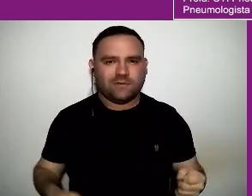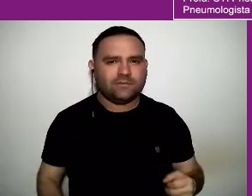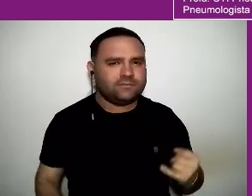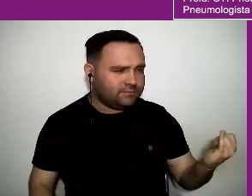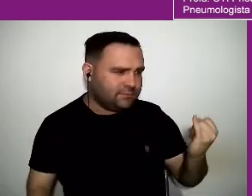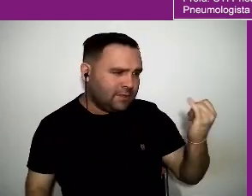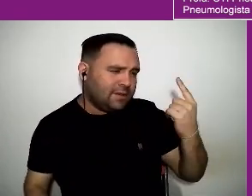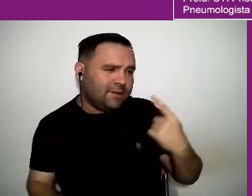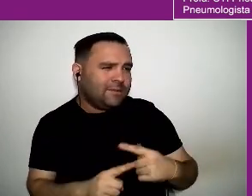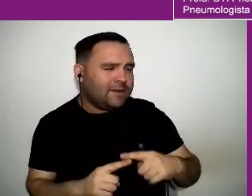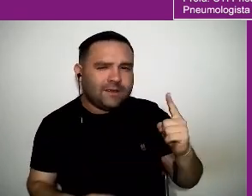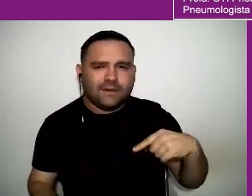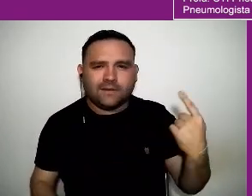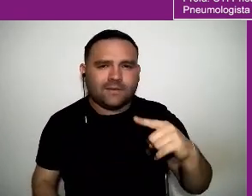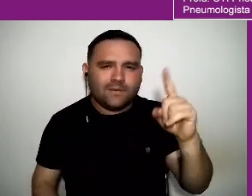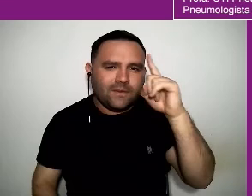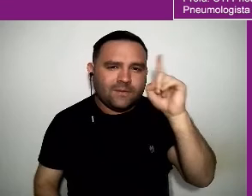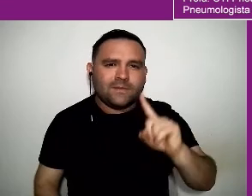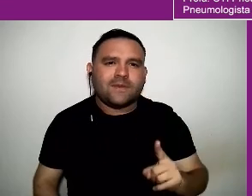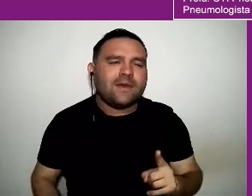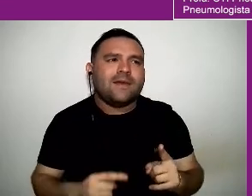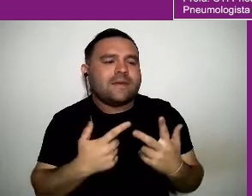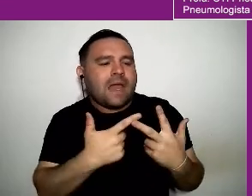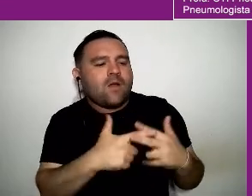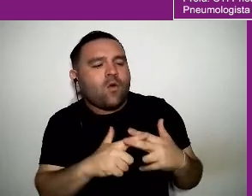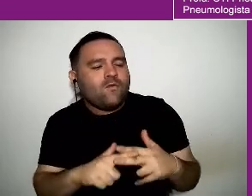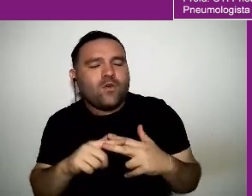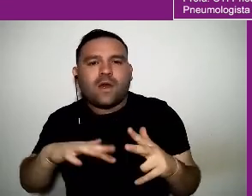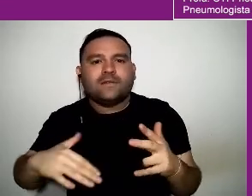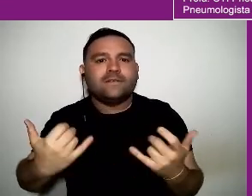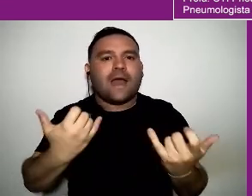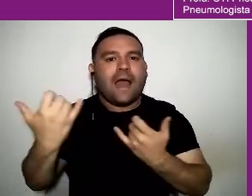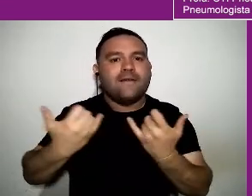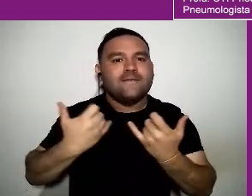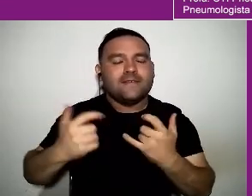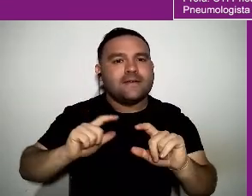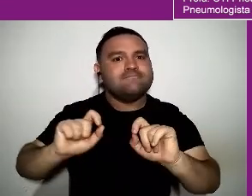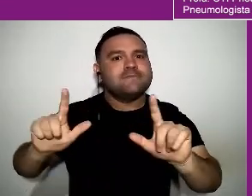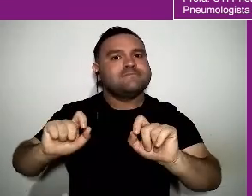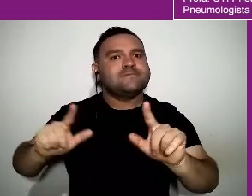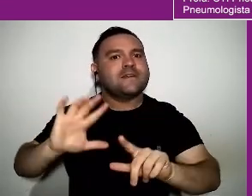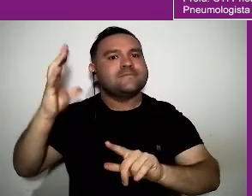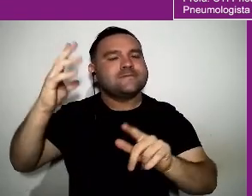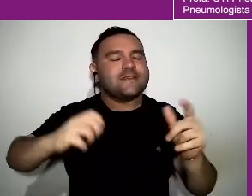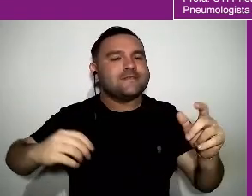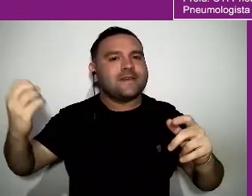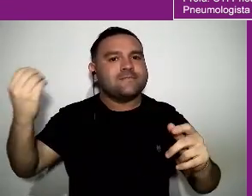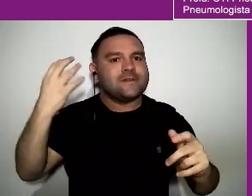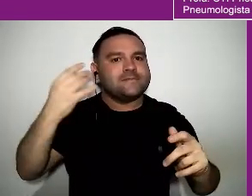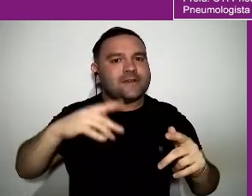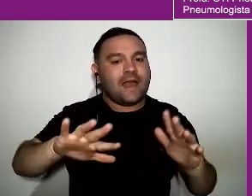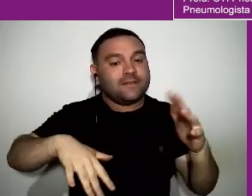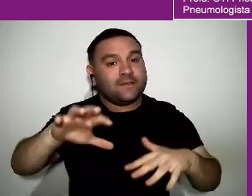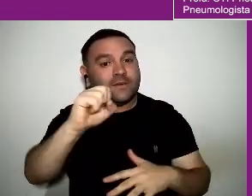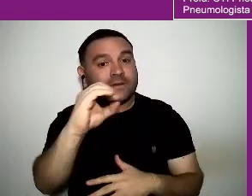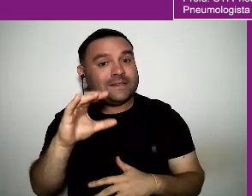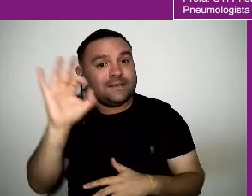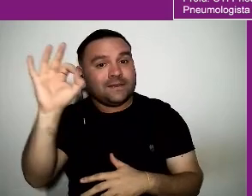nós não sabemos também como configurar os alarmes para essas situações, mesmo nesses